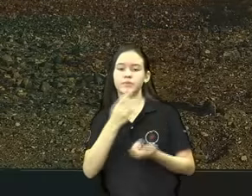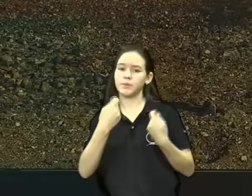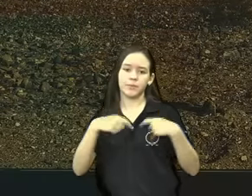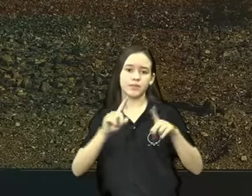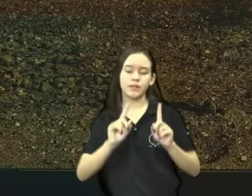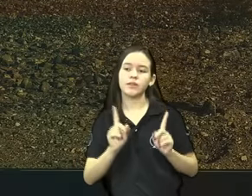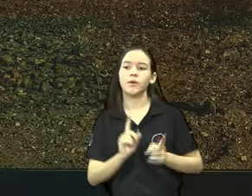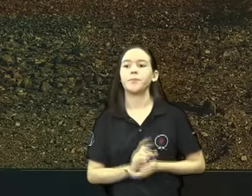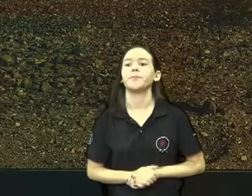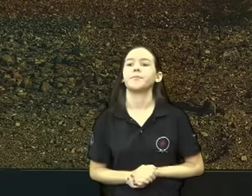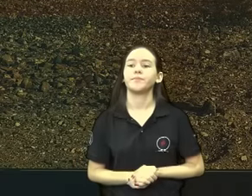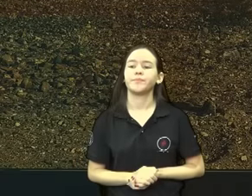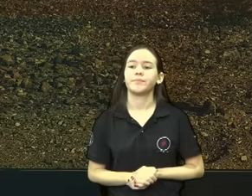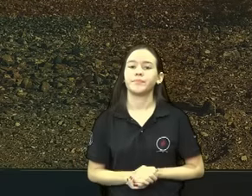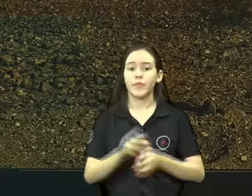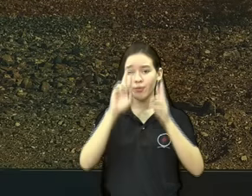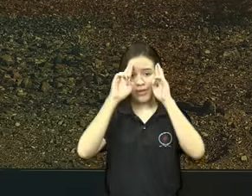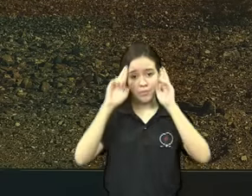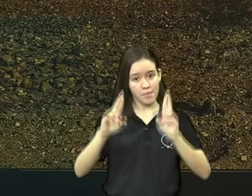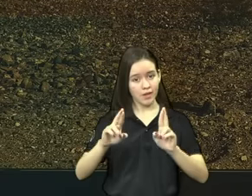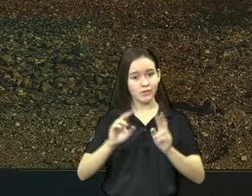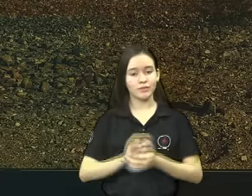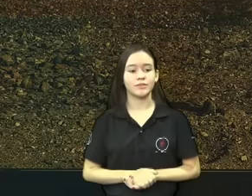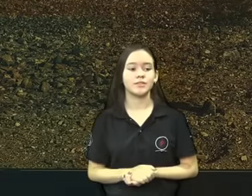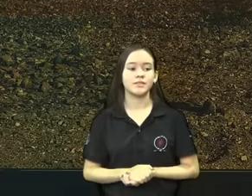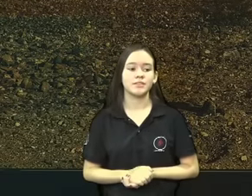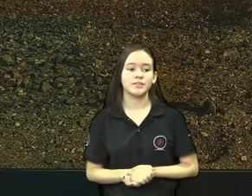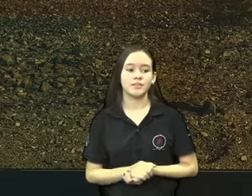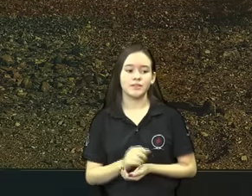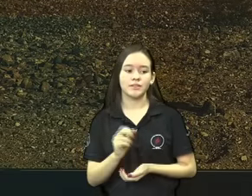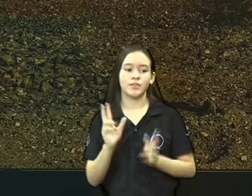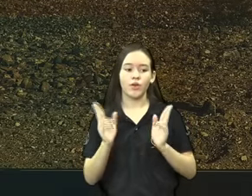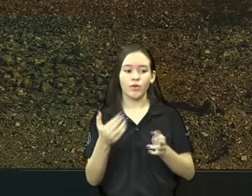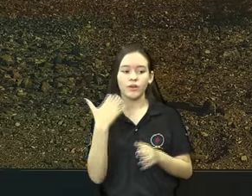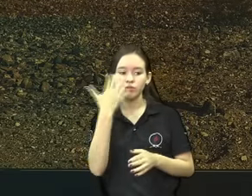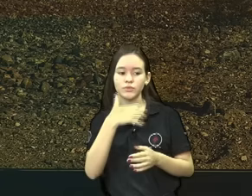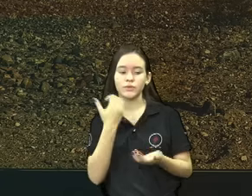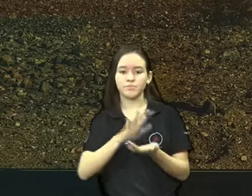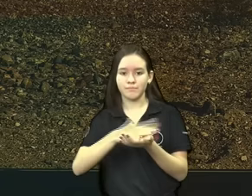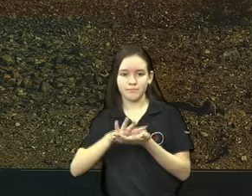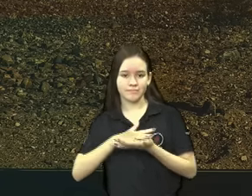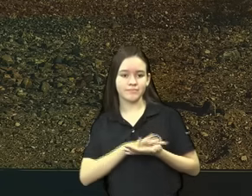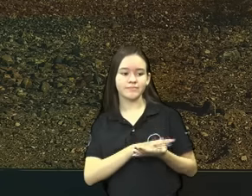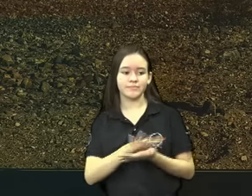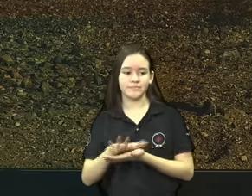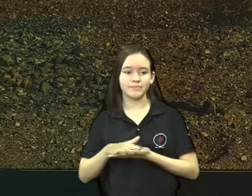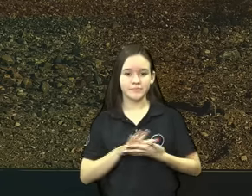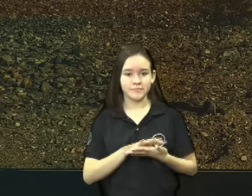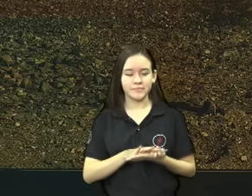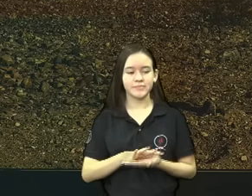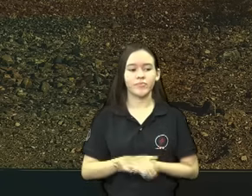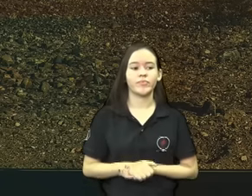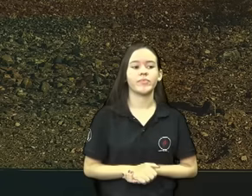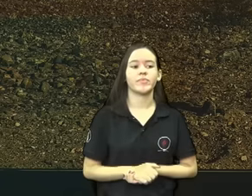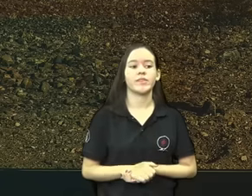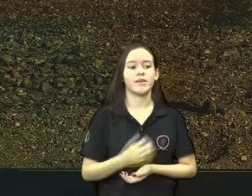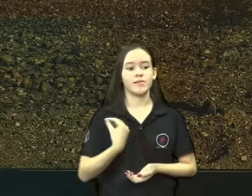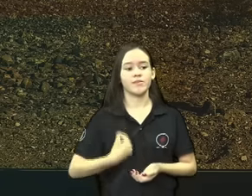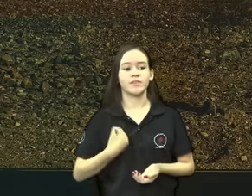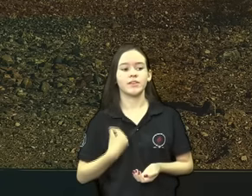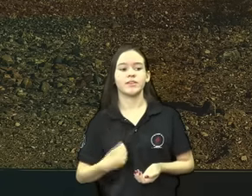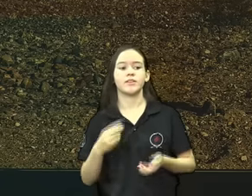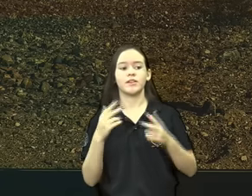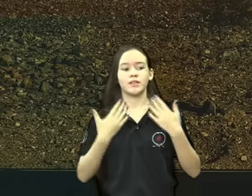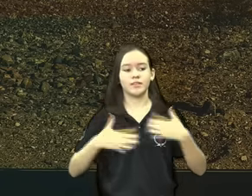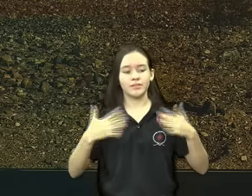é Zeca Pagodinho o caminho estilo Zeca